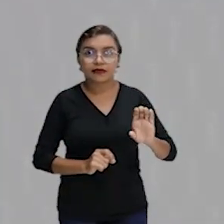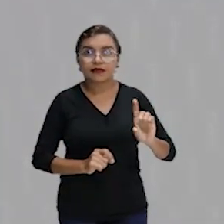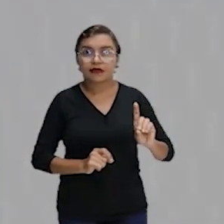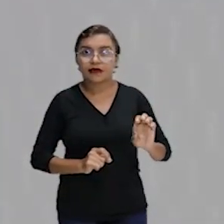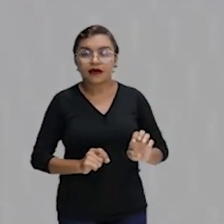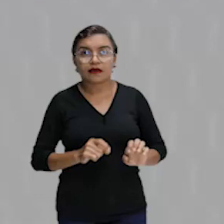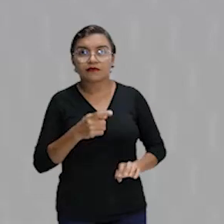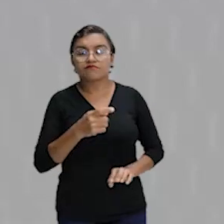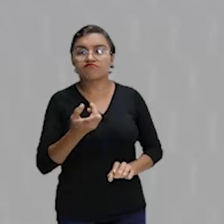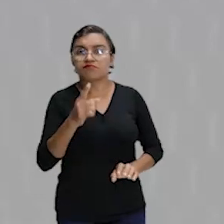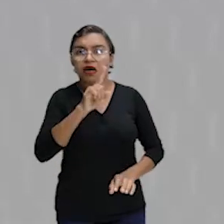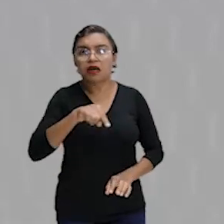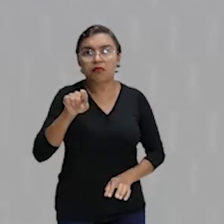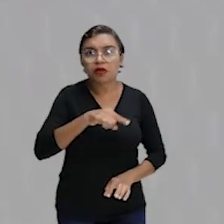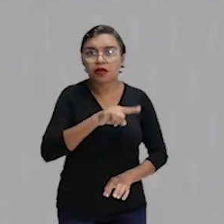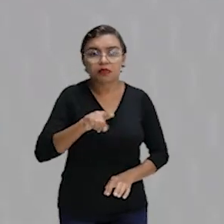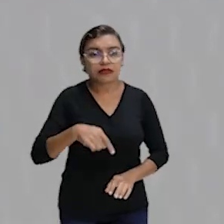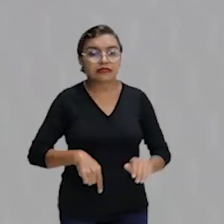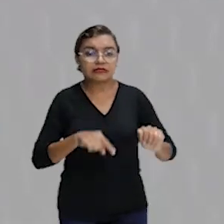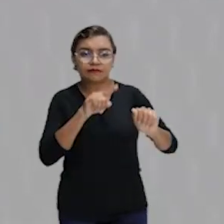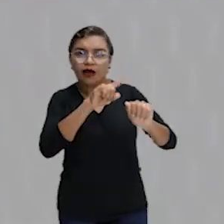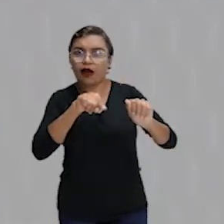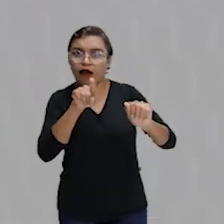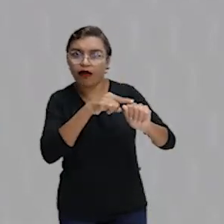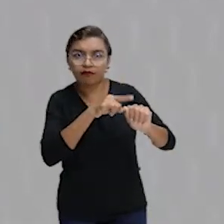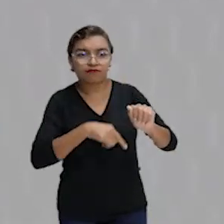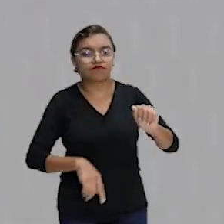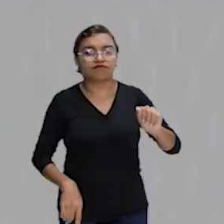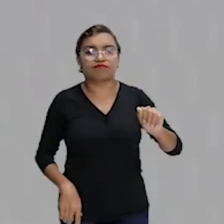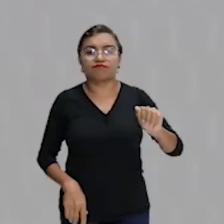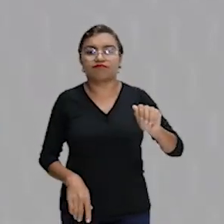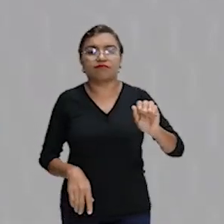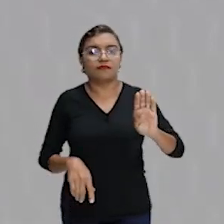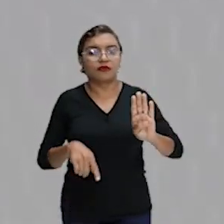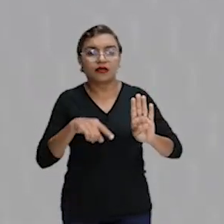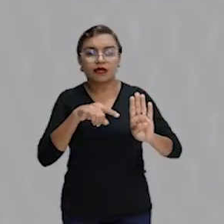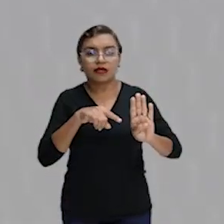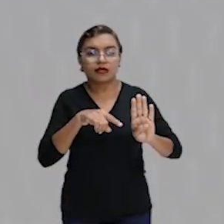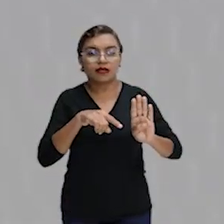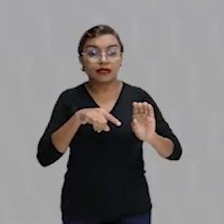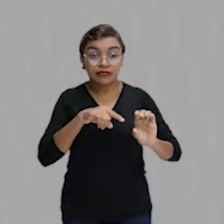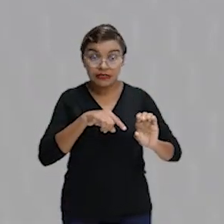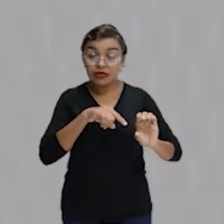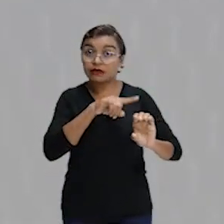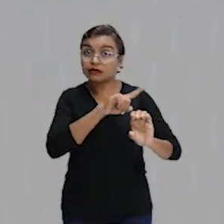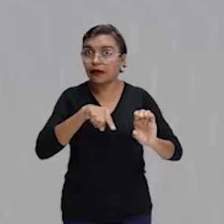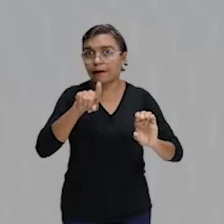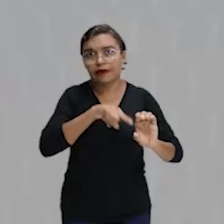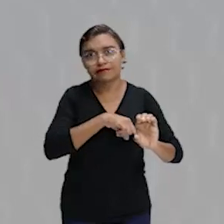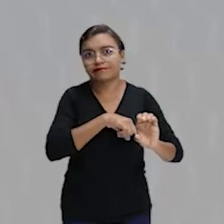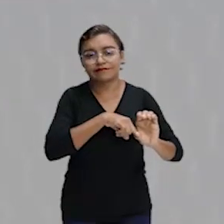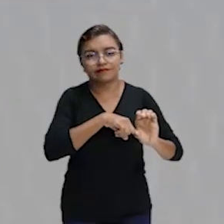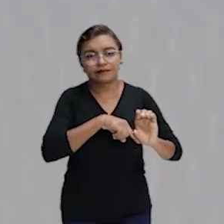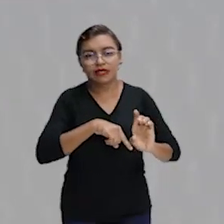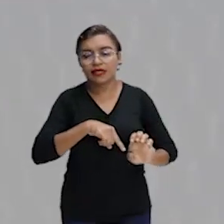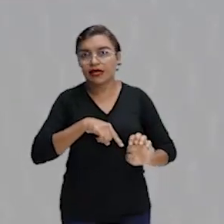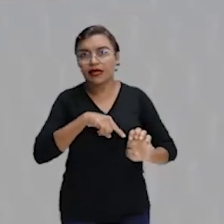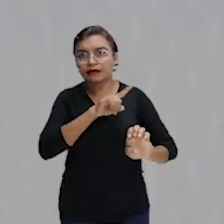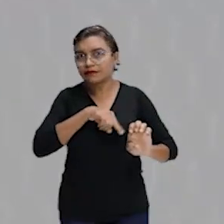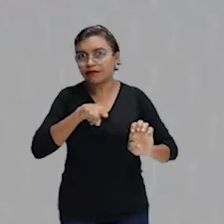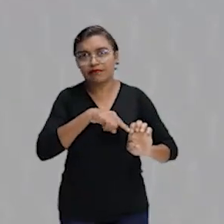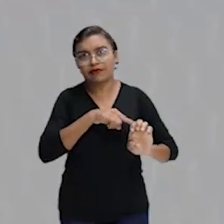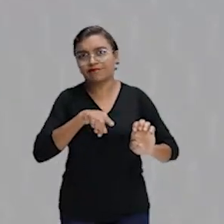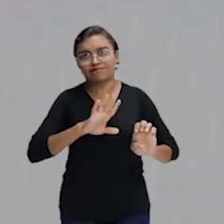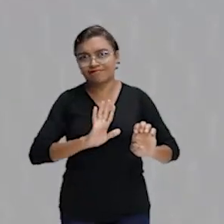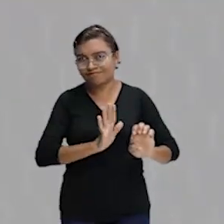que tem 25, ó, letra A está fora, letra C está fora e letra E também está fora. Então, agora aqui